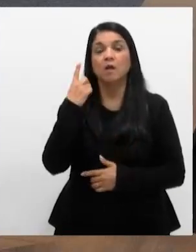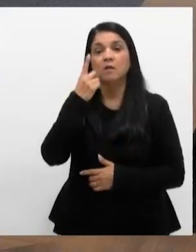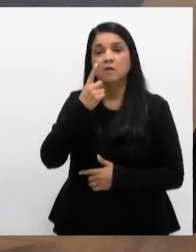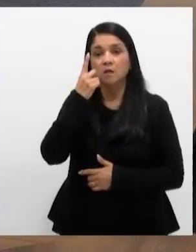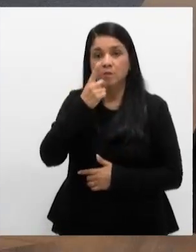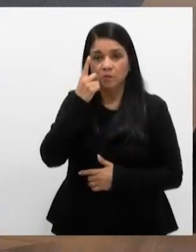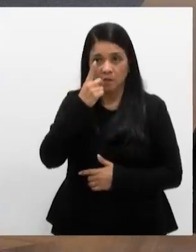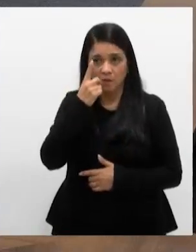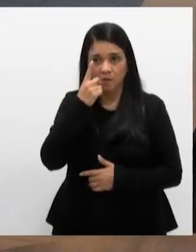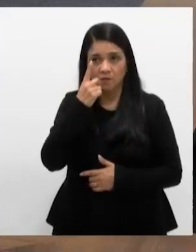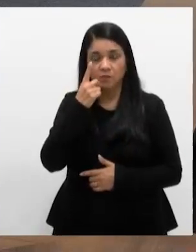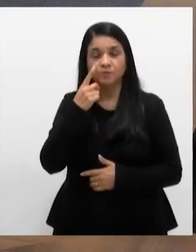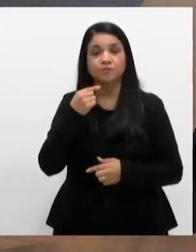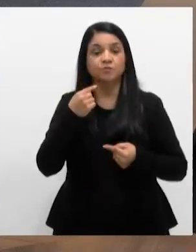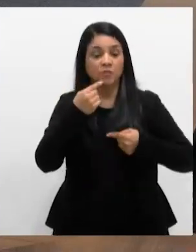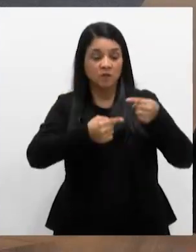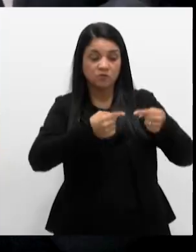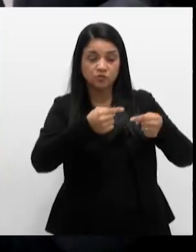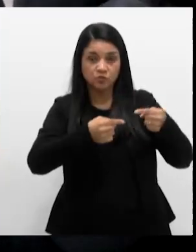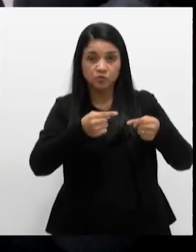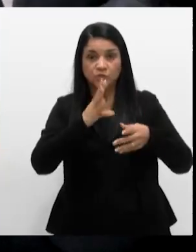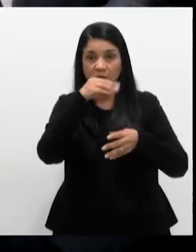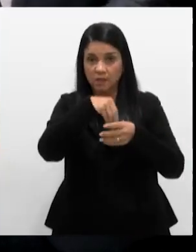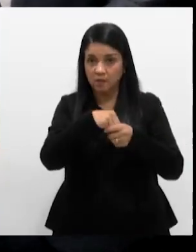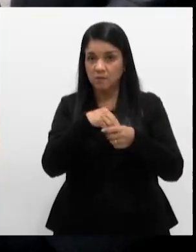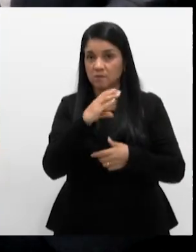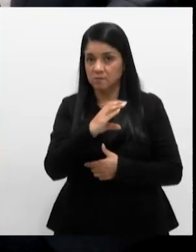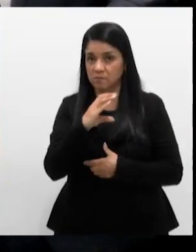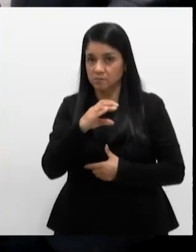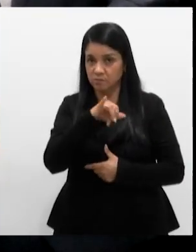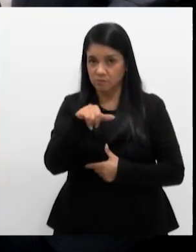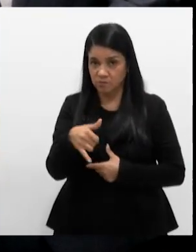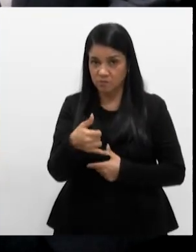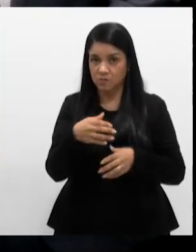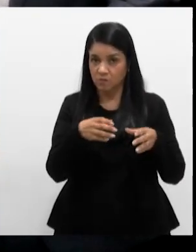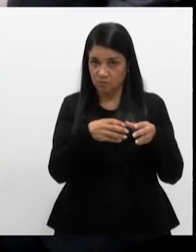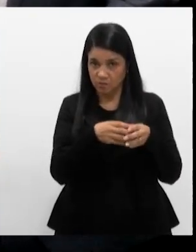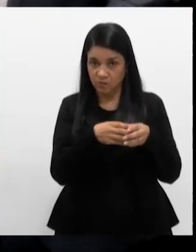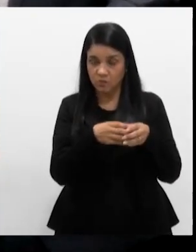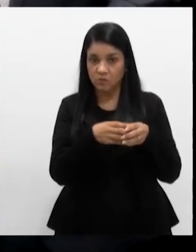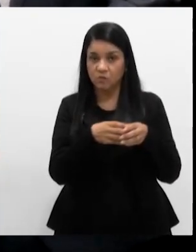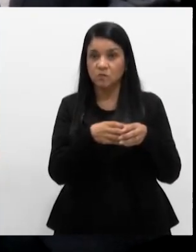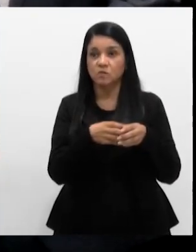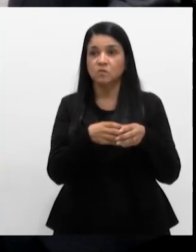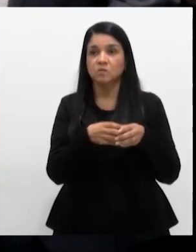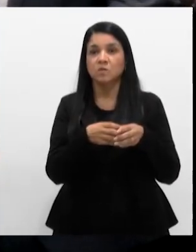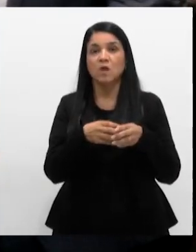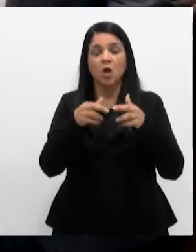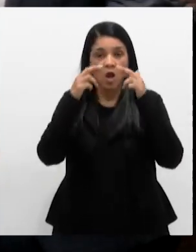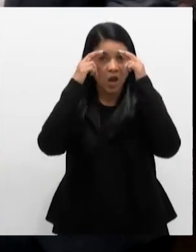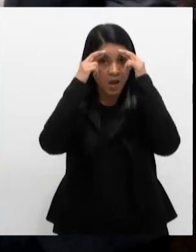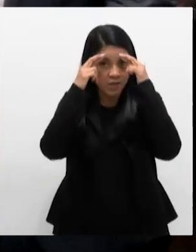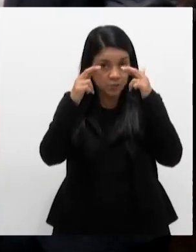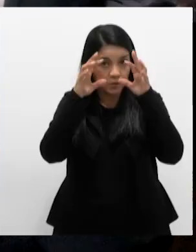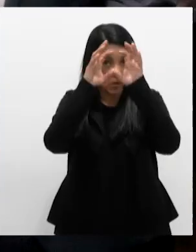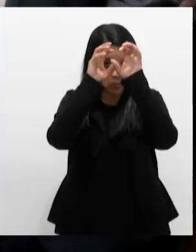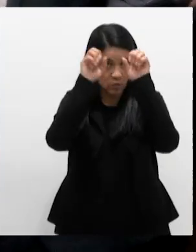tem discutido na CCJ, presidente, que nós nos basearmos, com todo respeito ao Supremo Tribunal